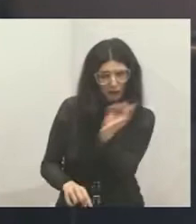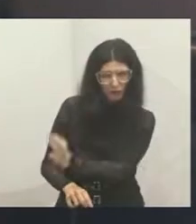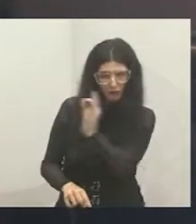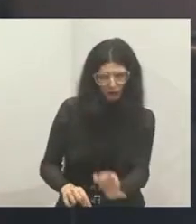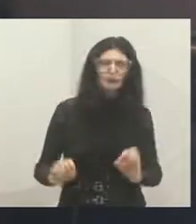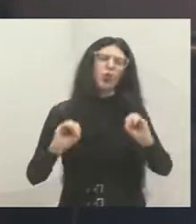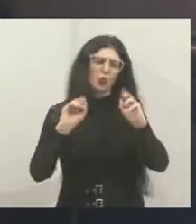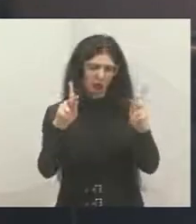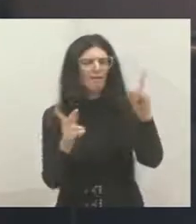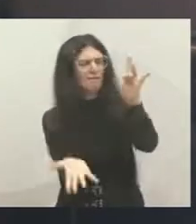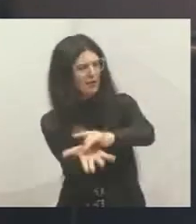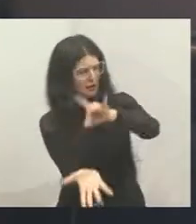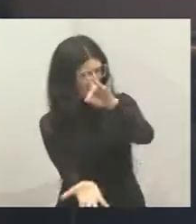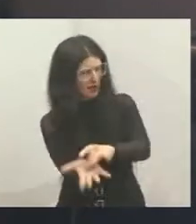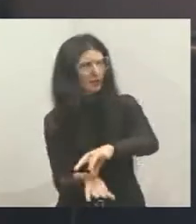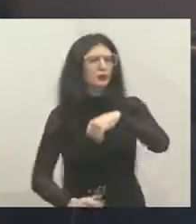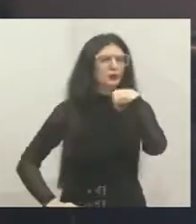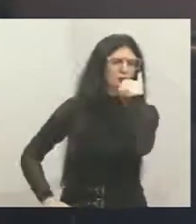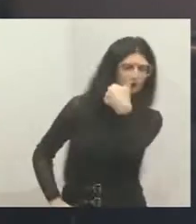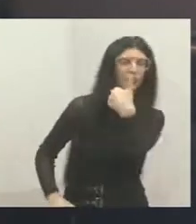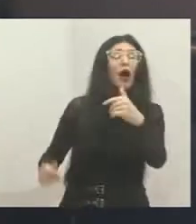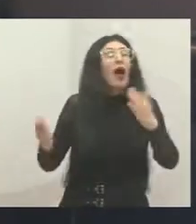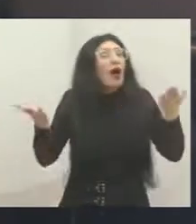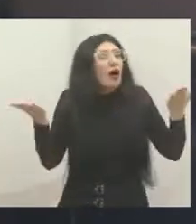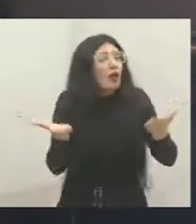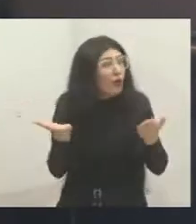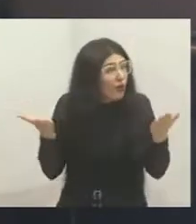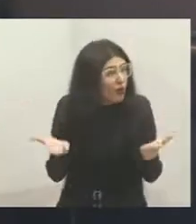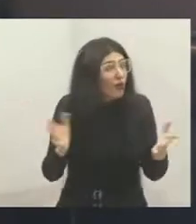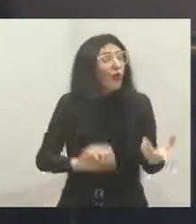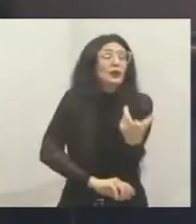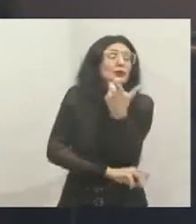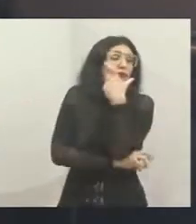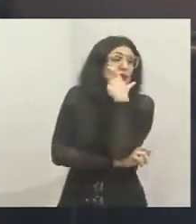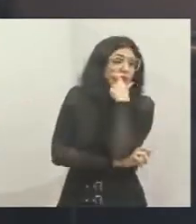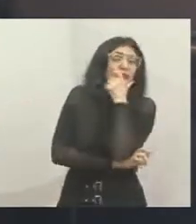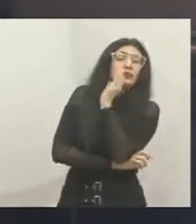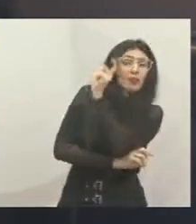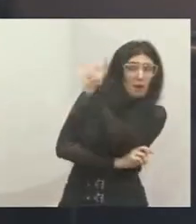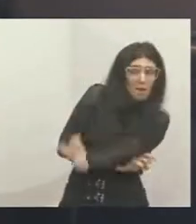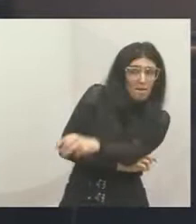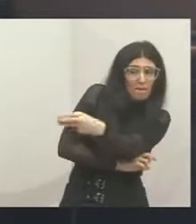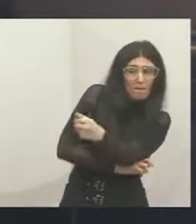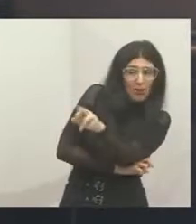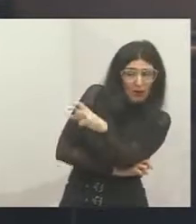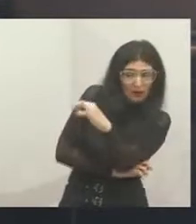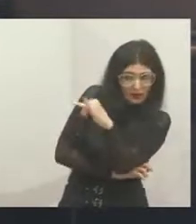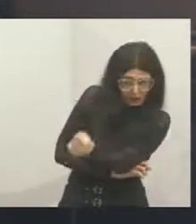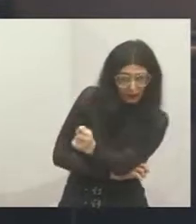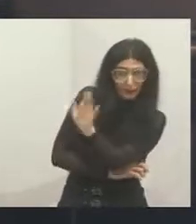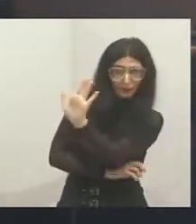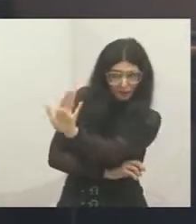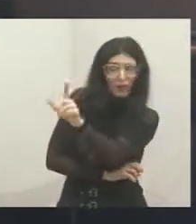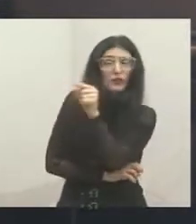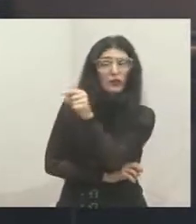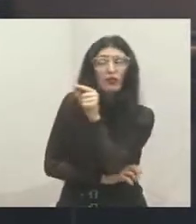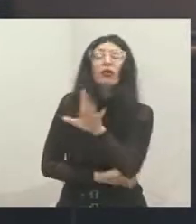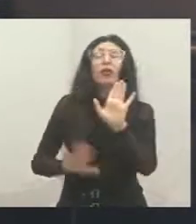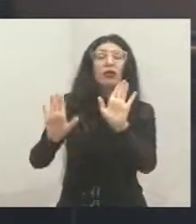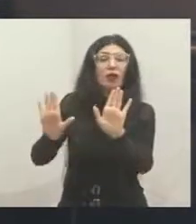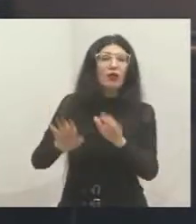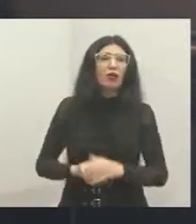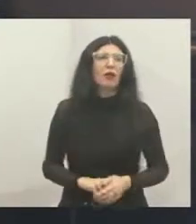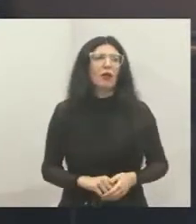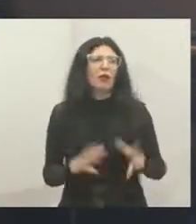verdadeiro. Agora tem o seguinte, doutora Márcia, tem saído muito